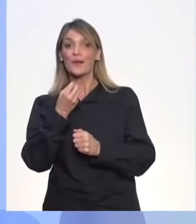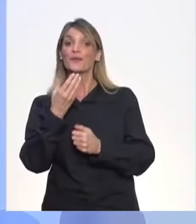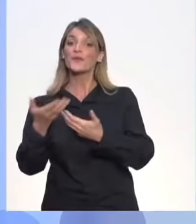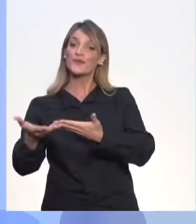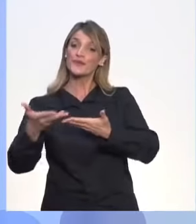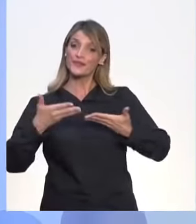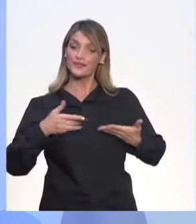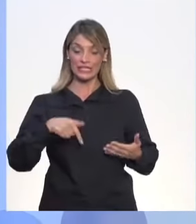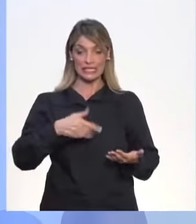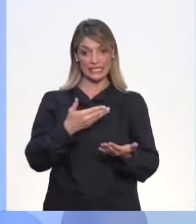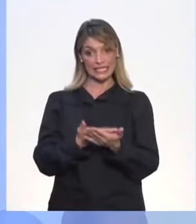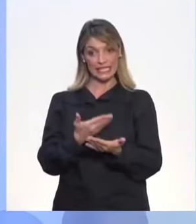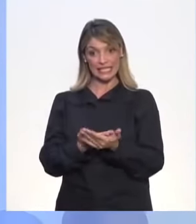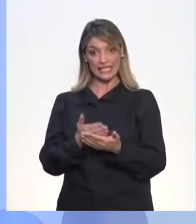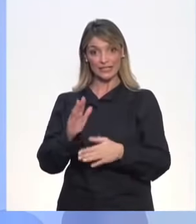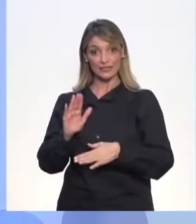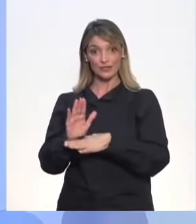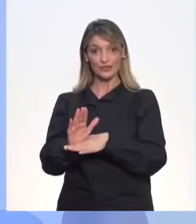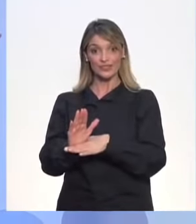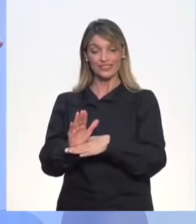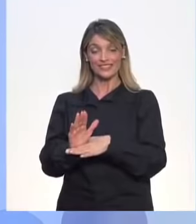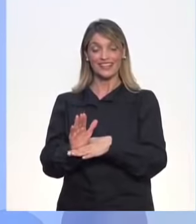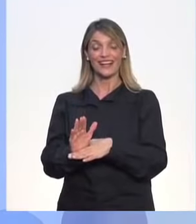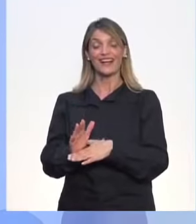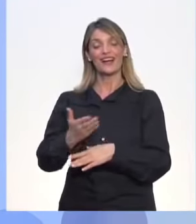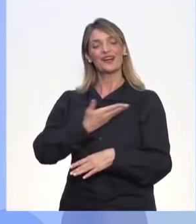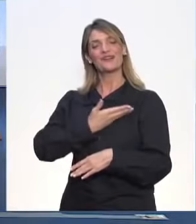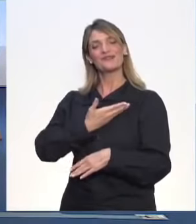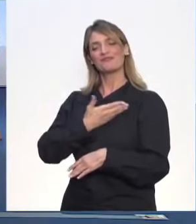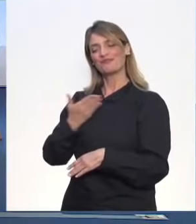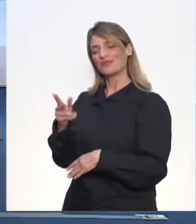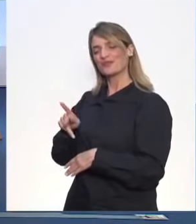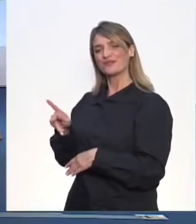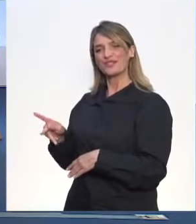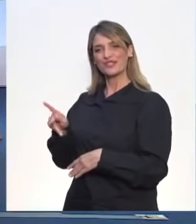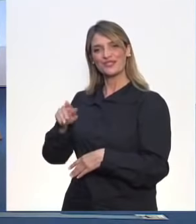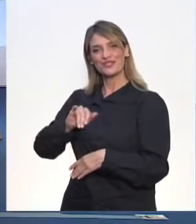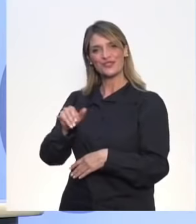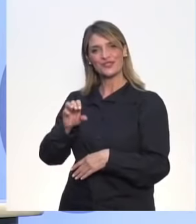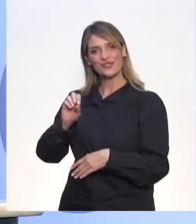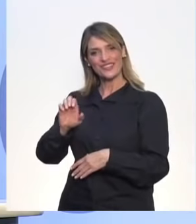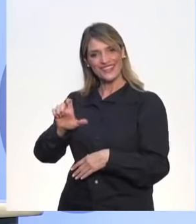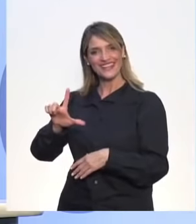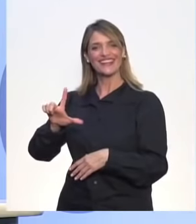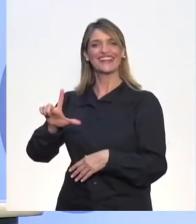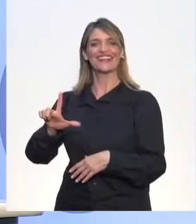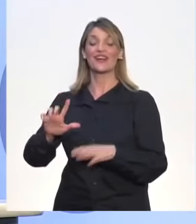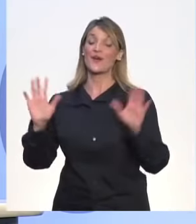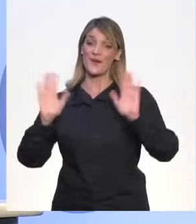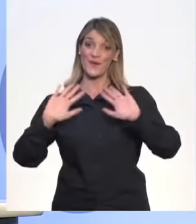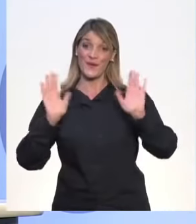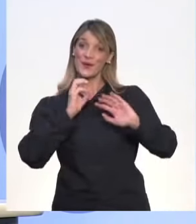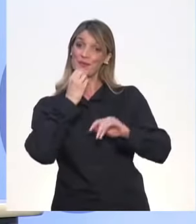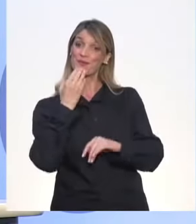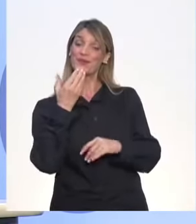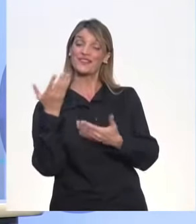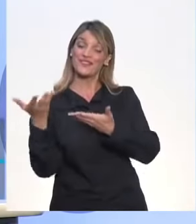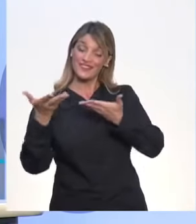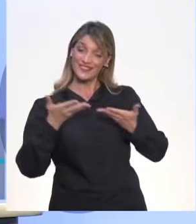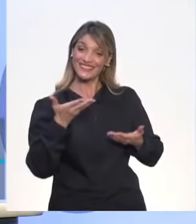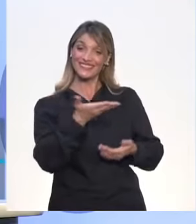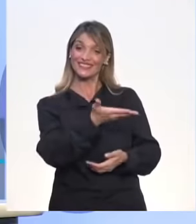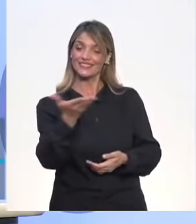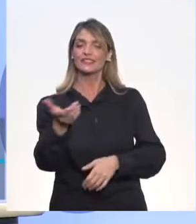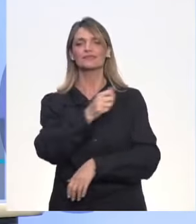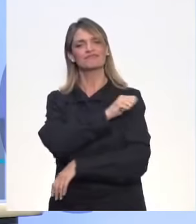para esta aula e contribuir aí com o seu brilho o meu parceiro professor é Joel Oba Olá então eu também quero dar as boas-vindas a você